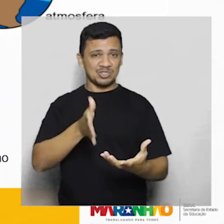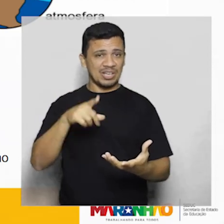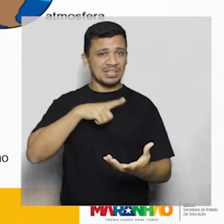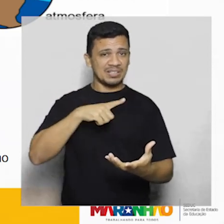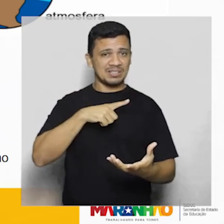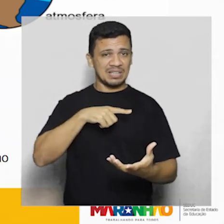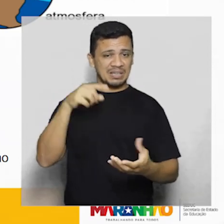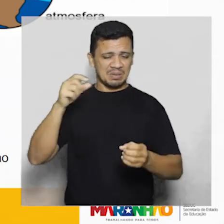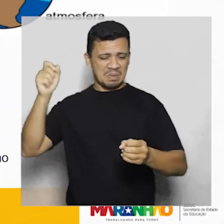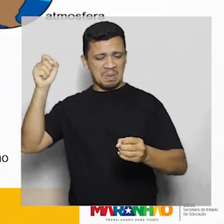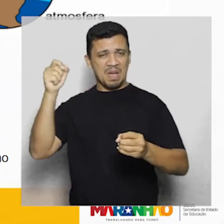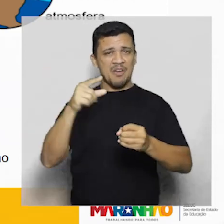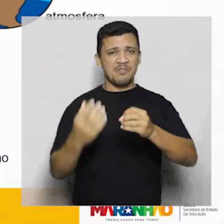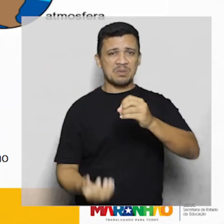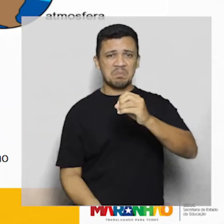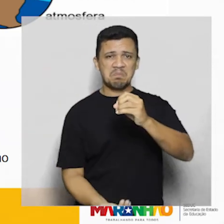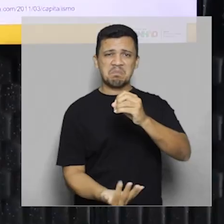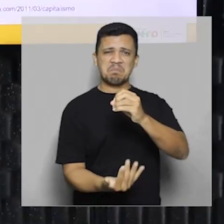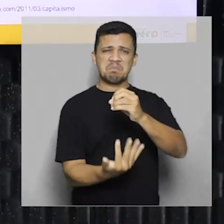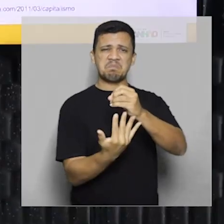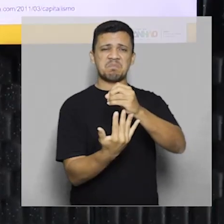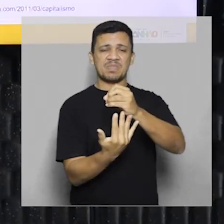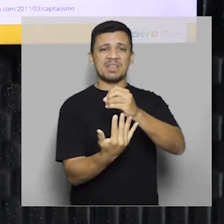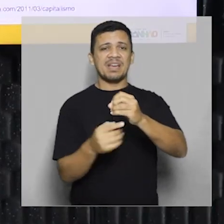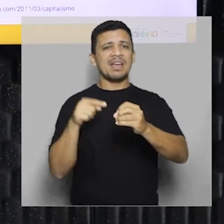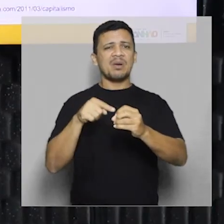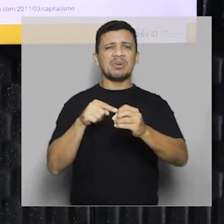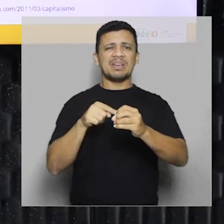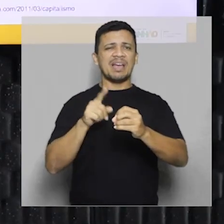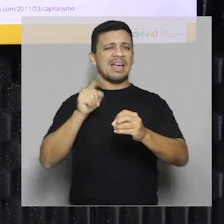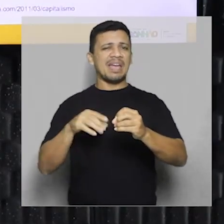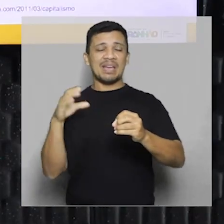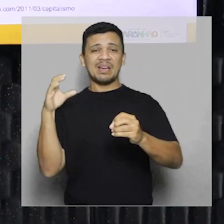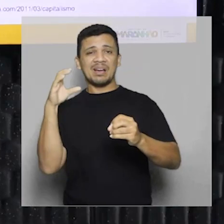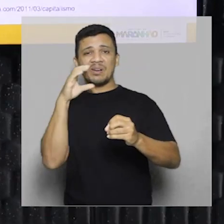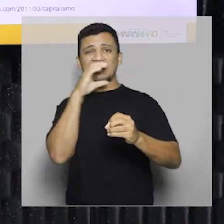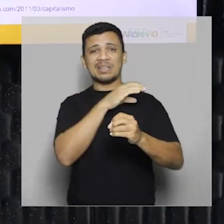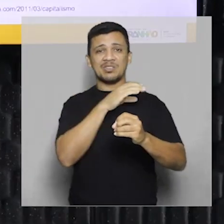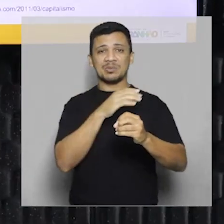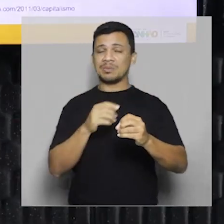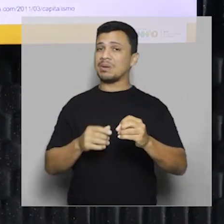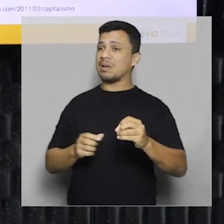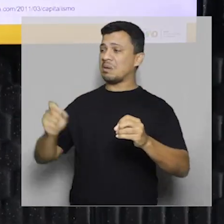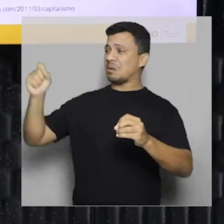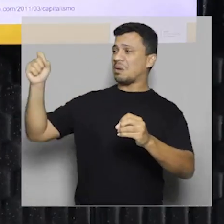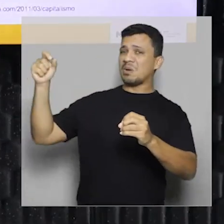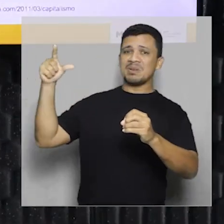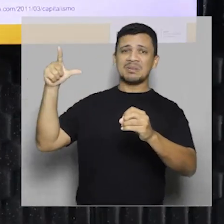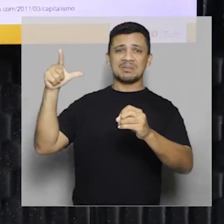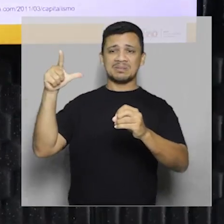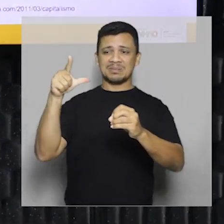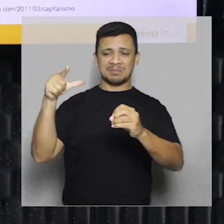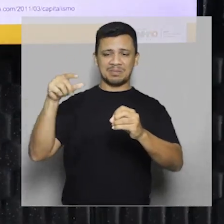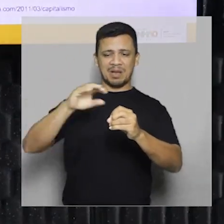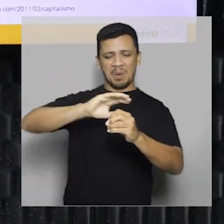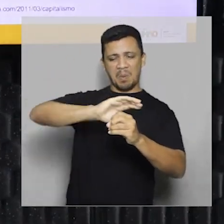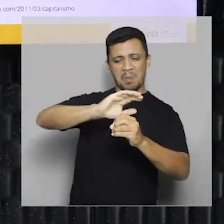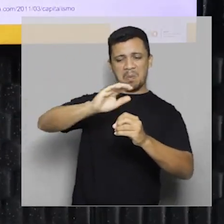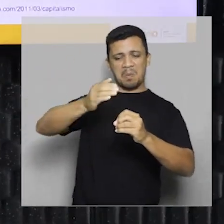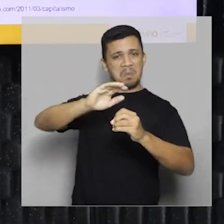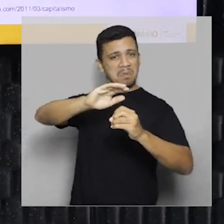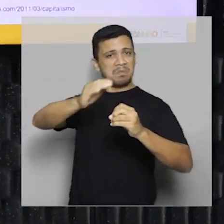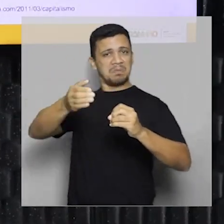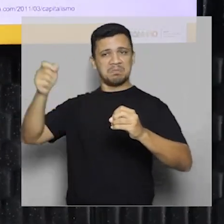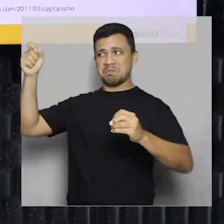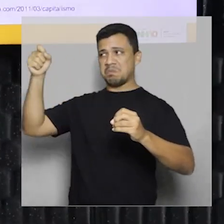efeito estufa que é uma forma de gerar um aquecimento os raios solares vão atravessar a atmosfera